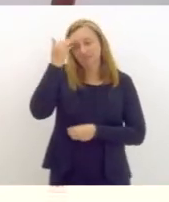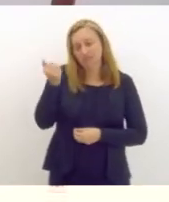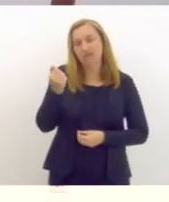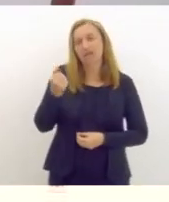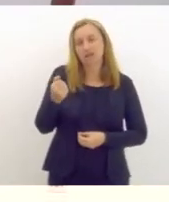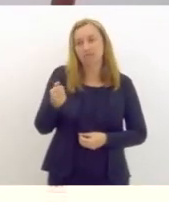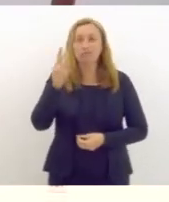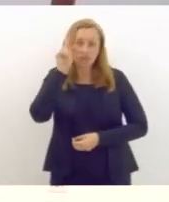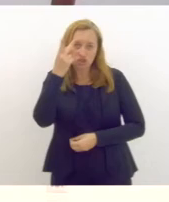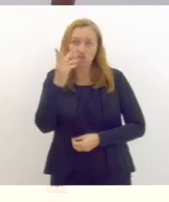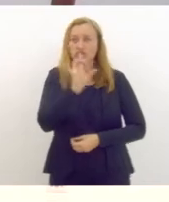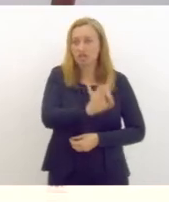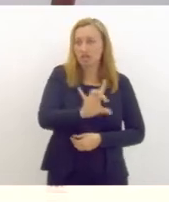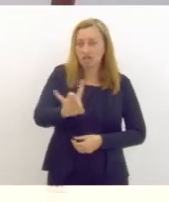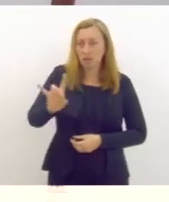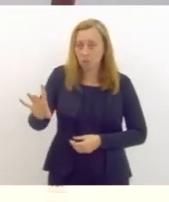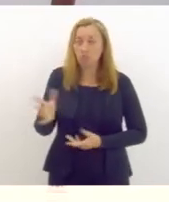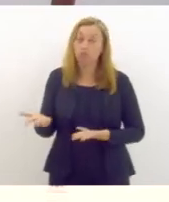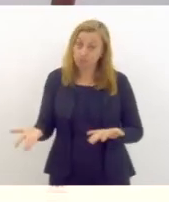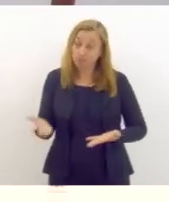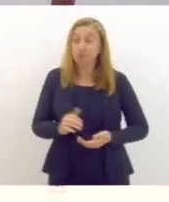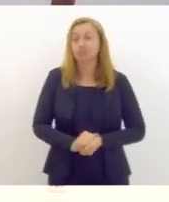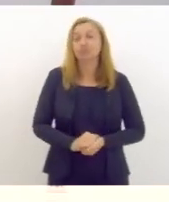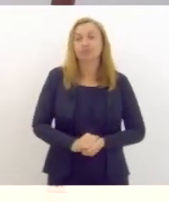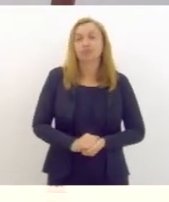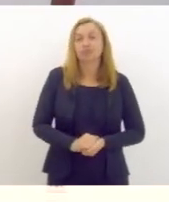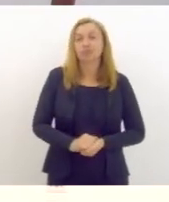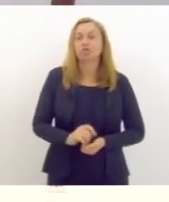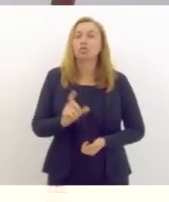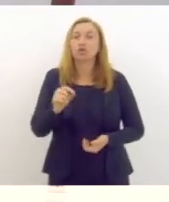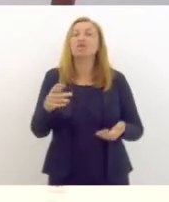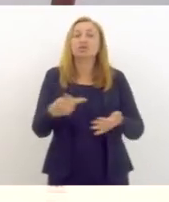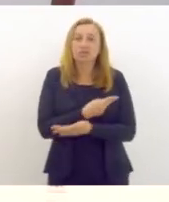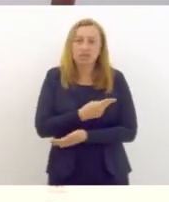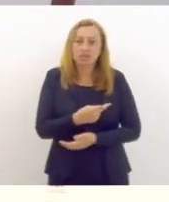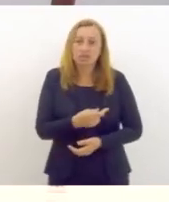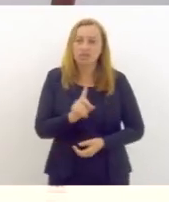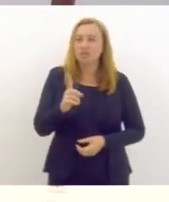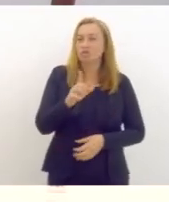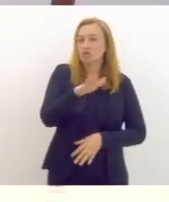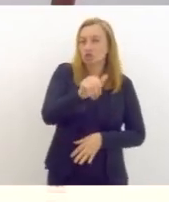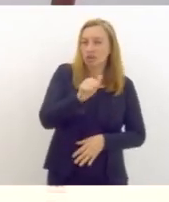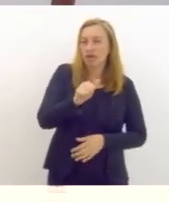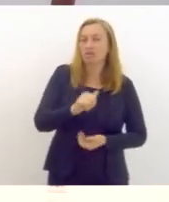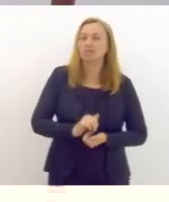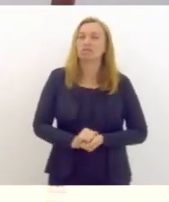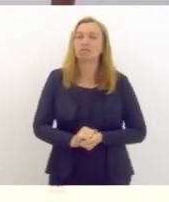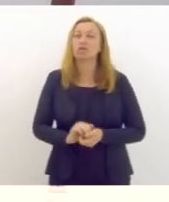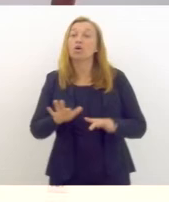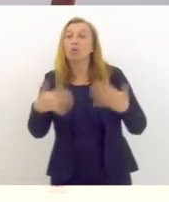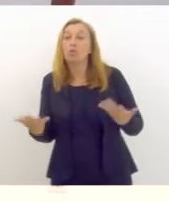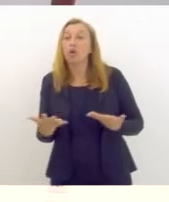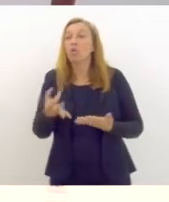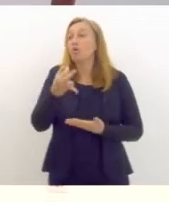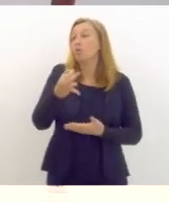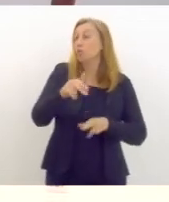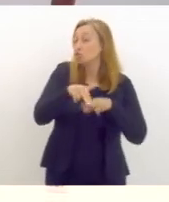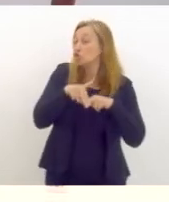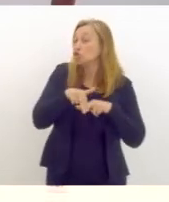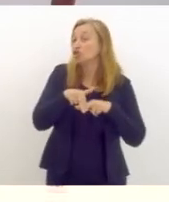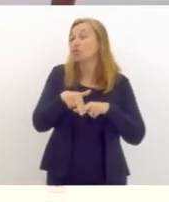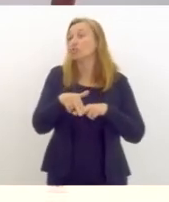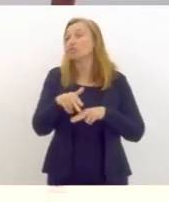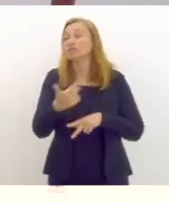caso sabem que pé tá o seu concurso sabe o que que tá pegando Por que que não foi chamado qual argumento ou